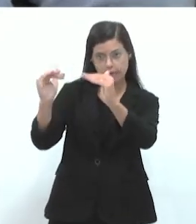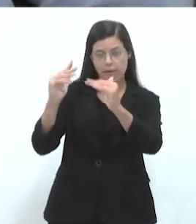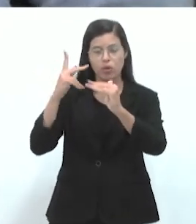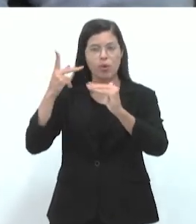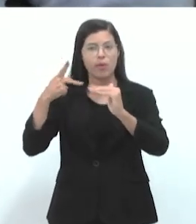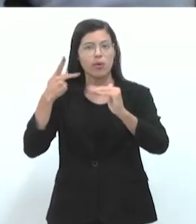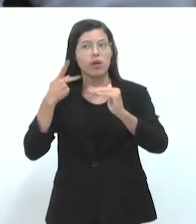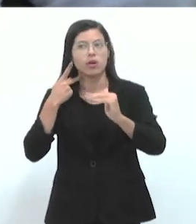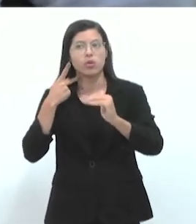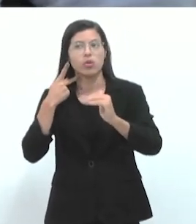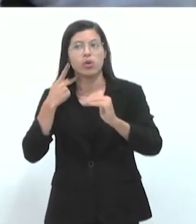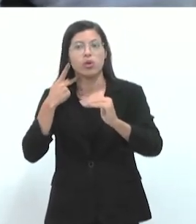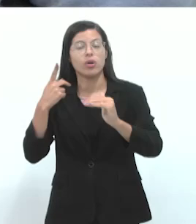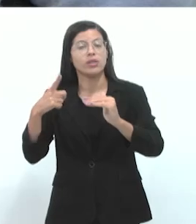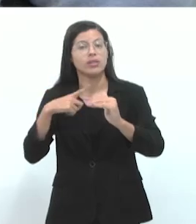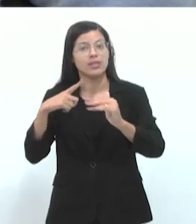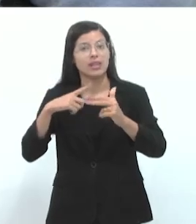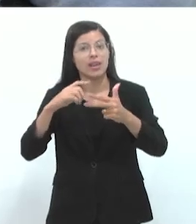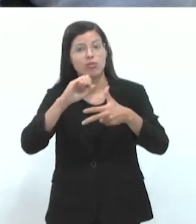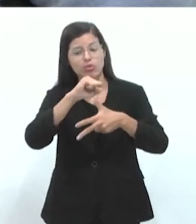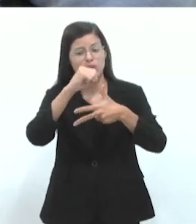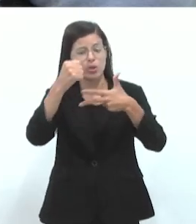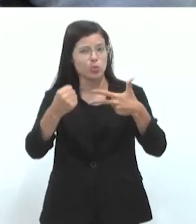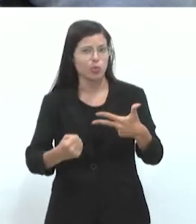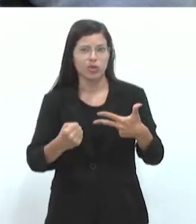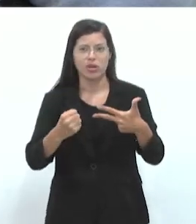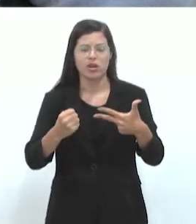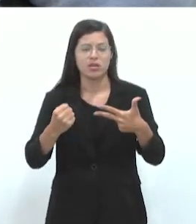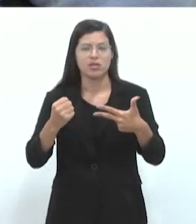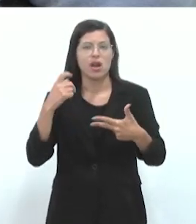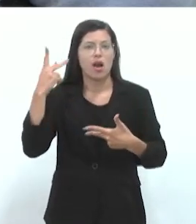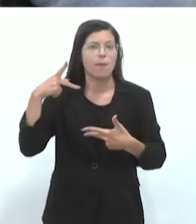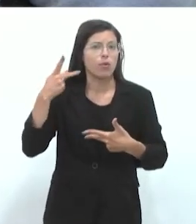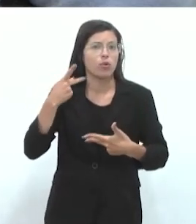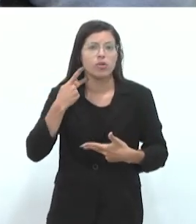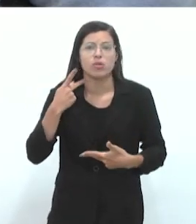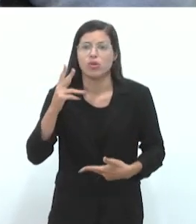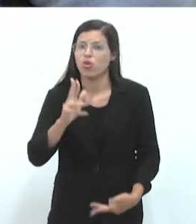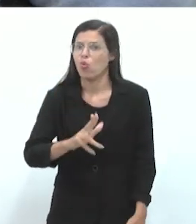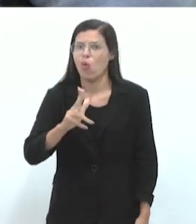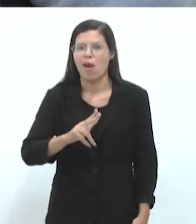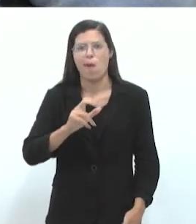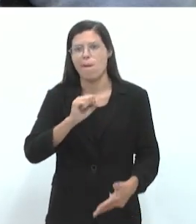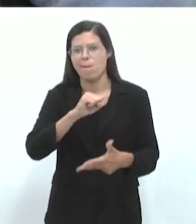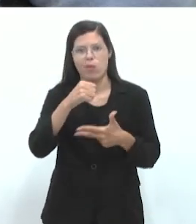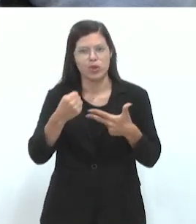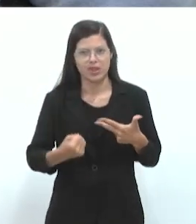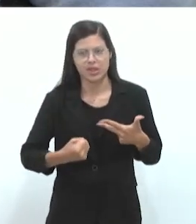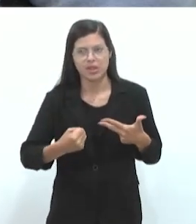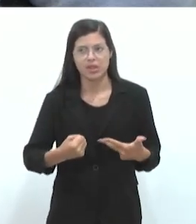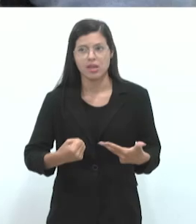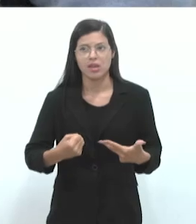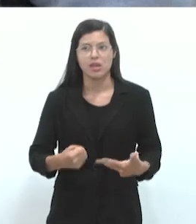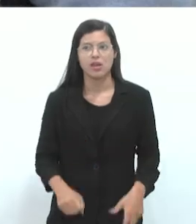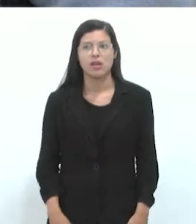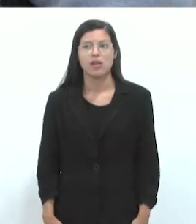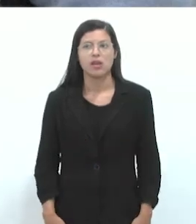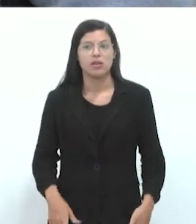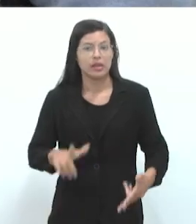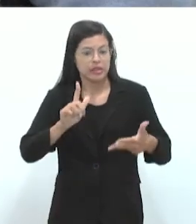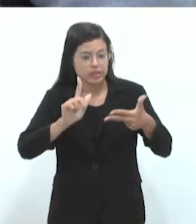os 3 poderes. A procuradoria não é um poder. A procuradoria não é um poder, é o poder